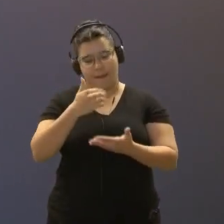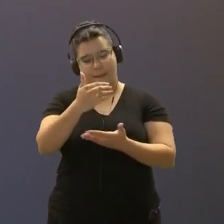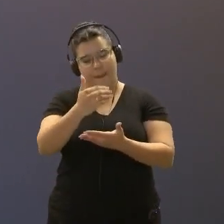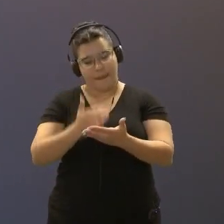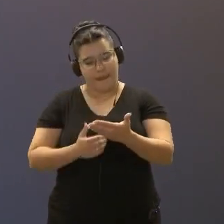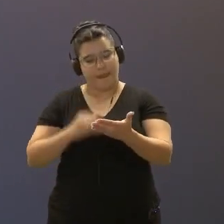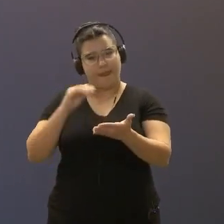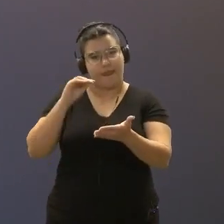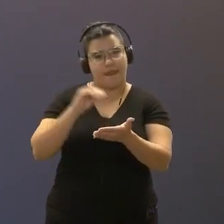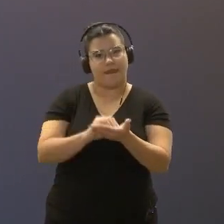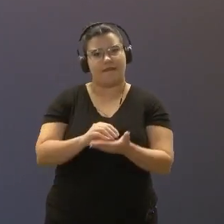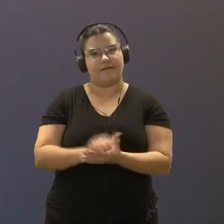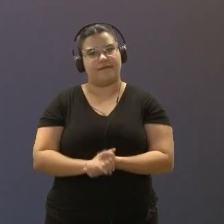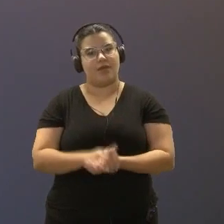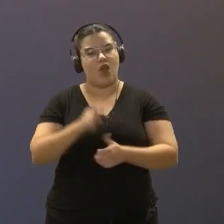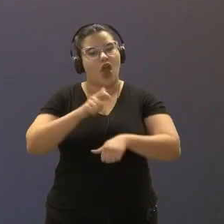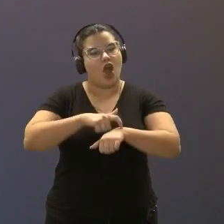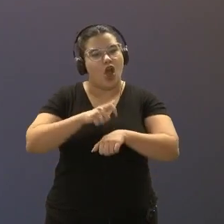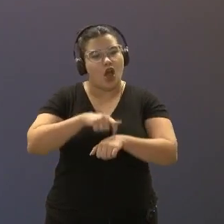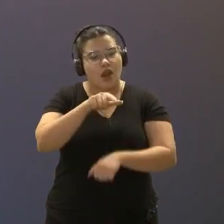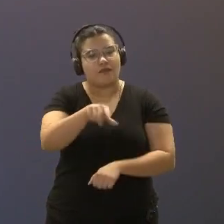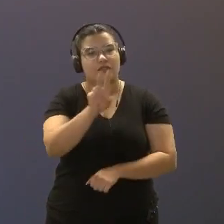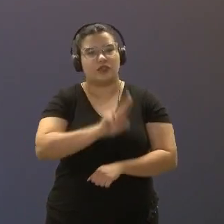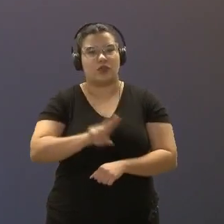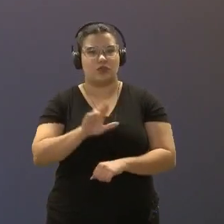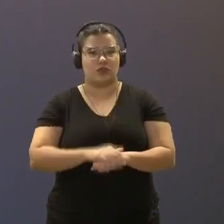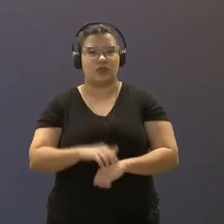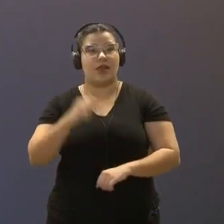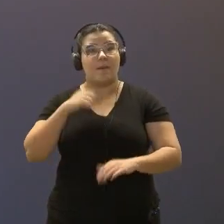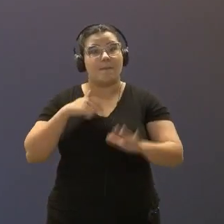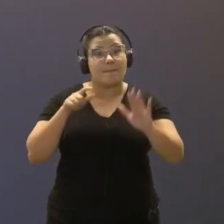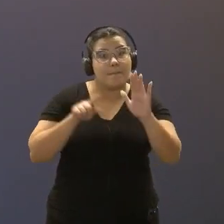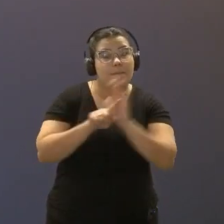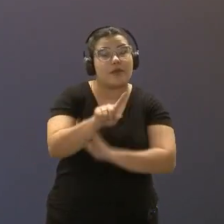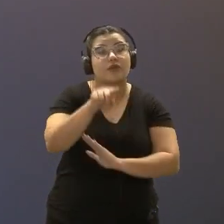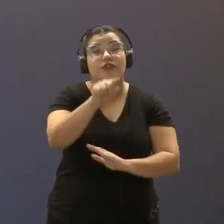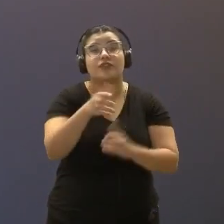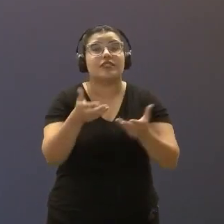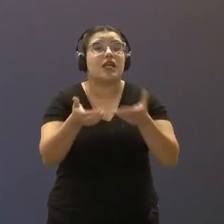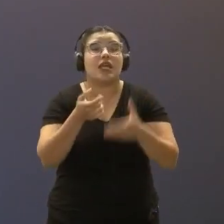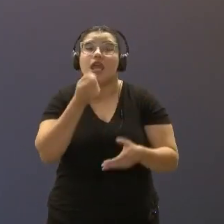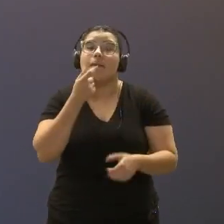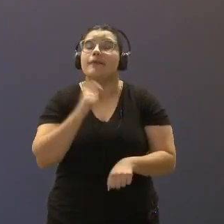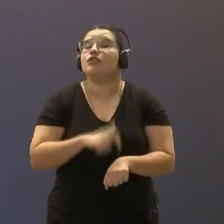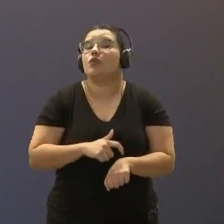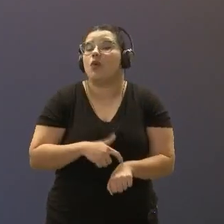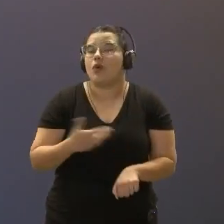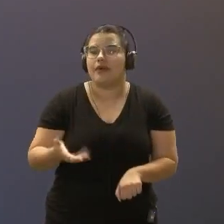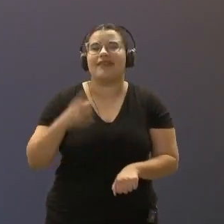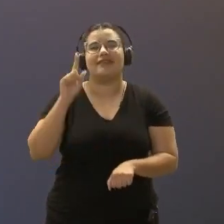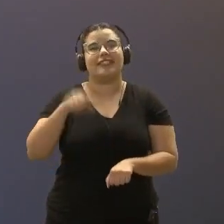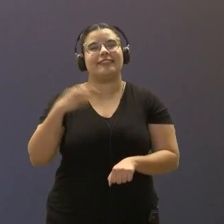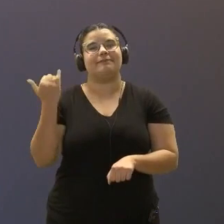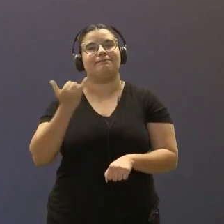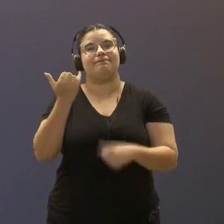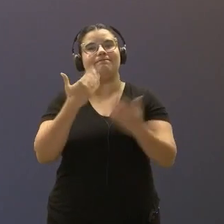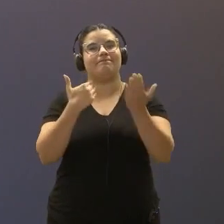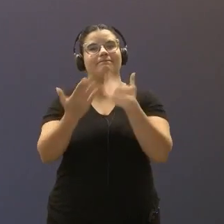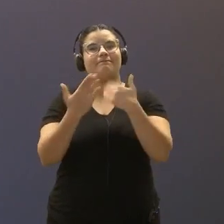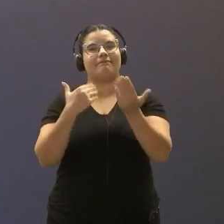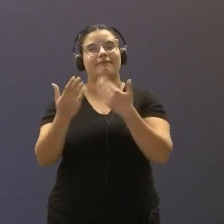Diga a ele que horário ele pode usar. Pergunte para ele que horas ele quer usar. Isso é fundamental para a